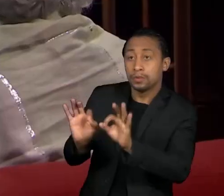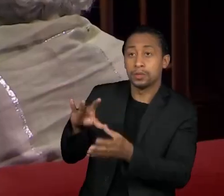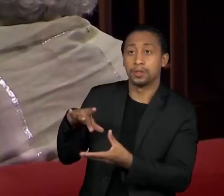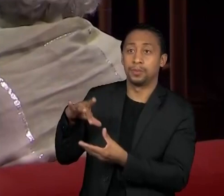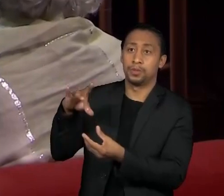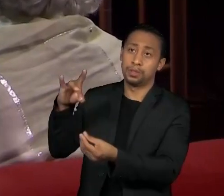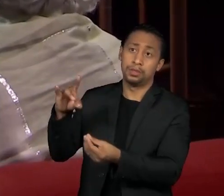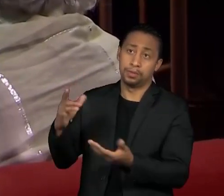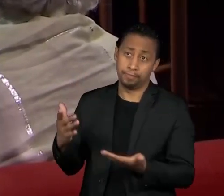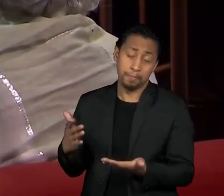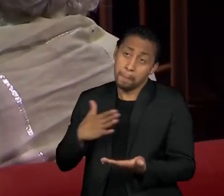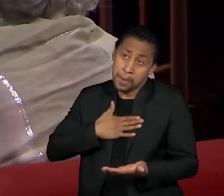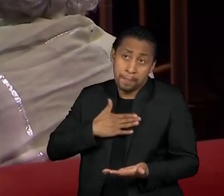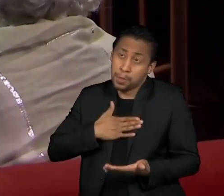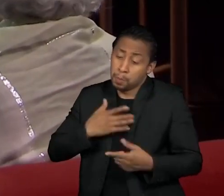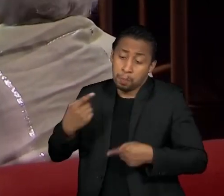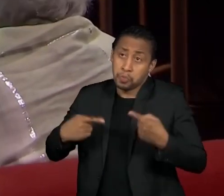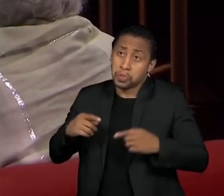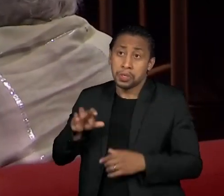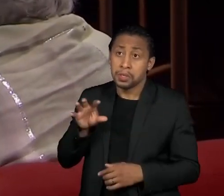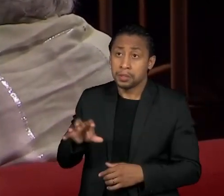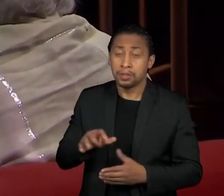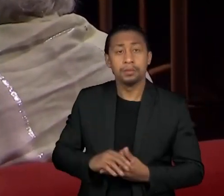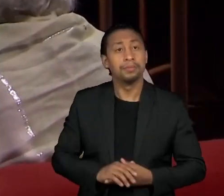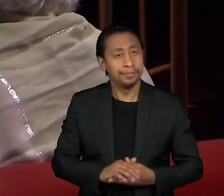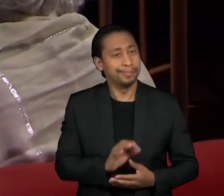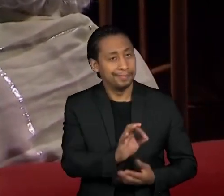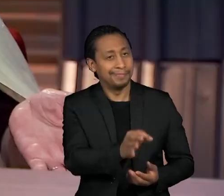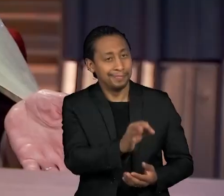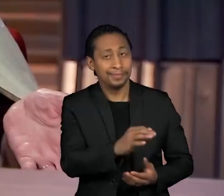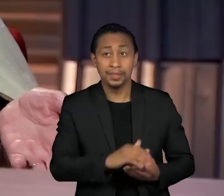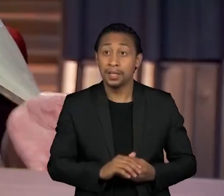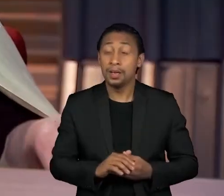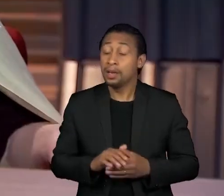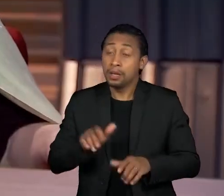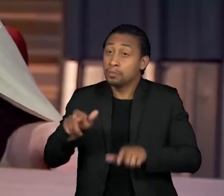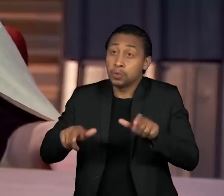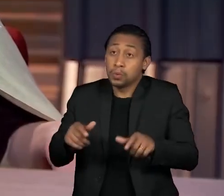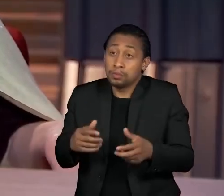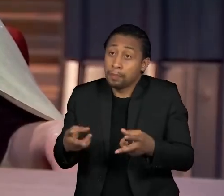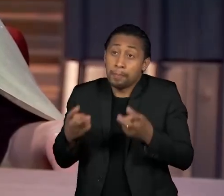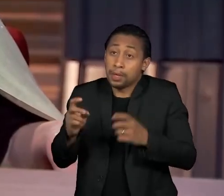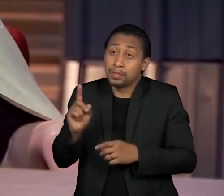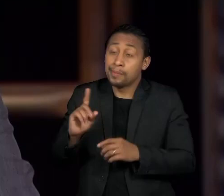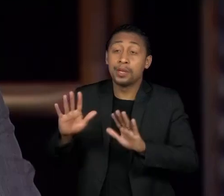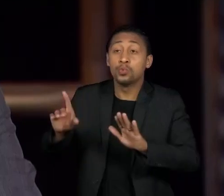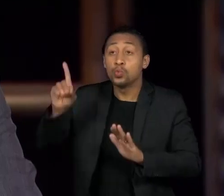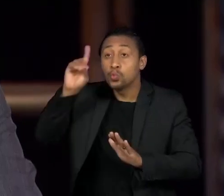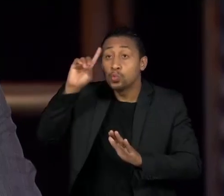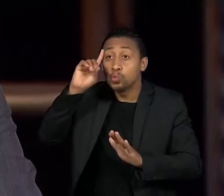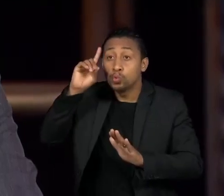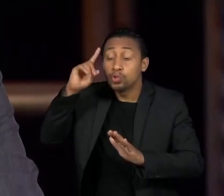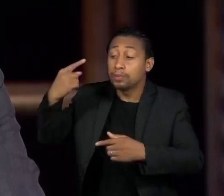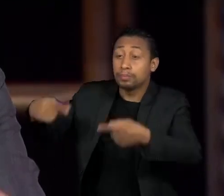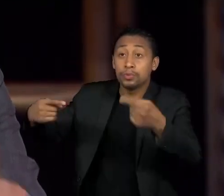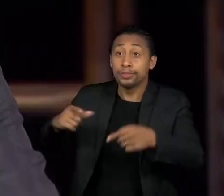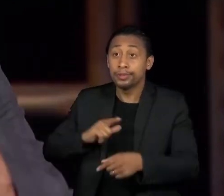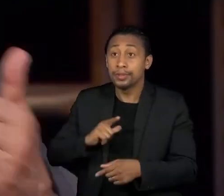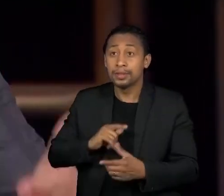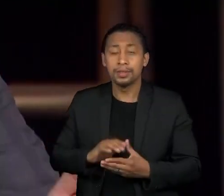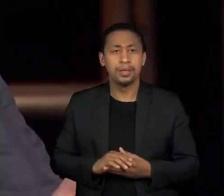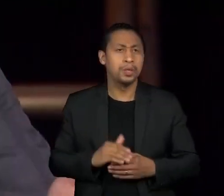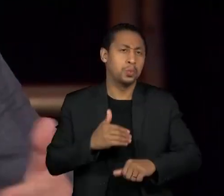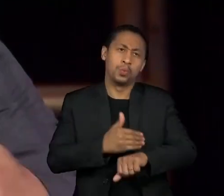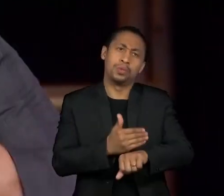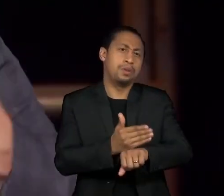isso para mim é política Então as pessoas muitas vezes não percebe mas estão fazendo política todos os dias tempo todo porque você não